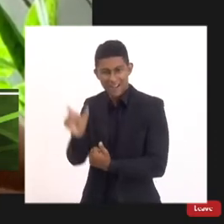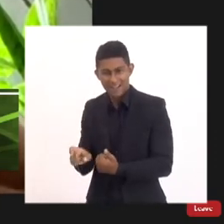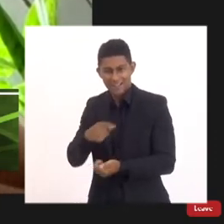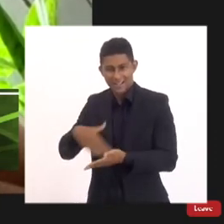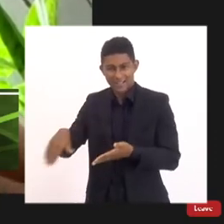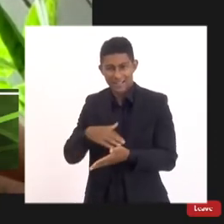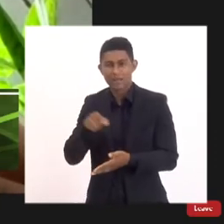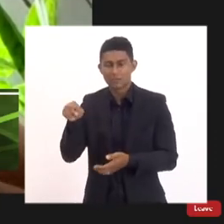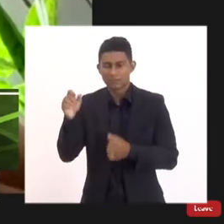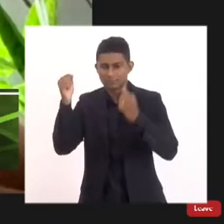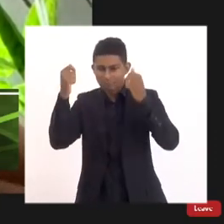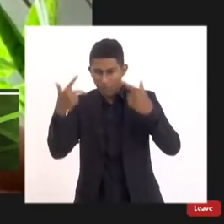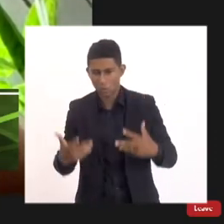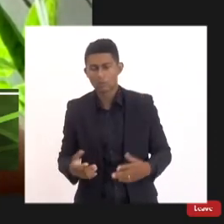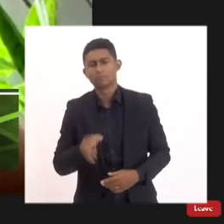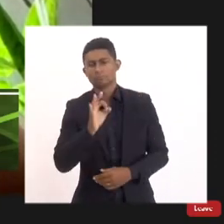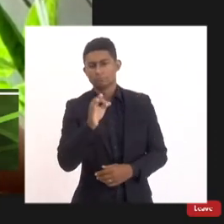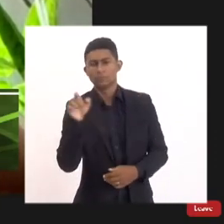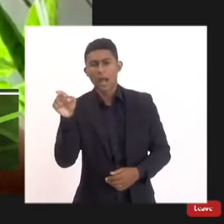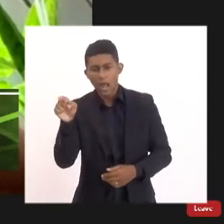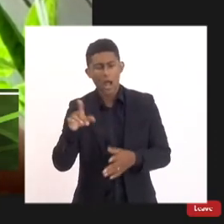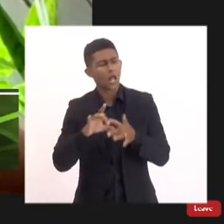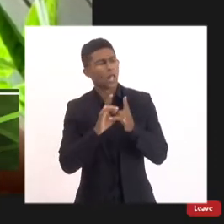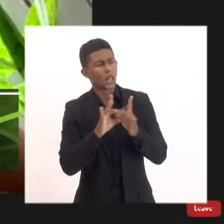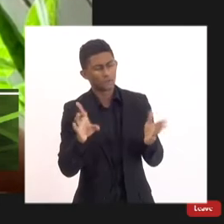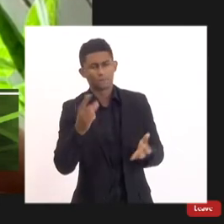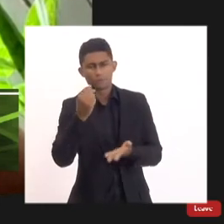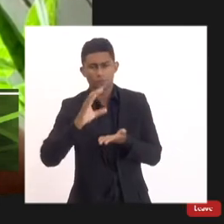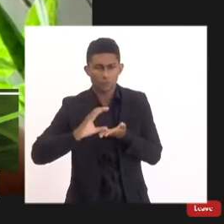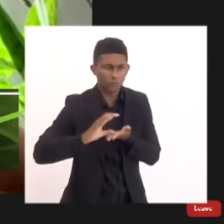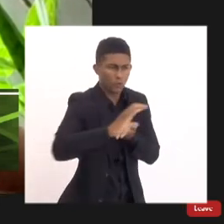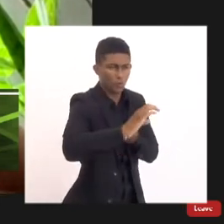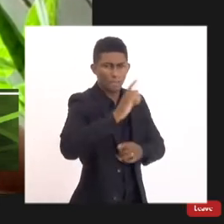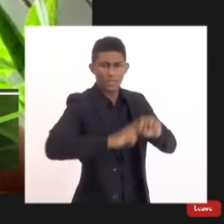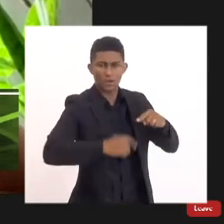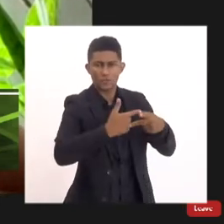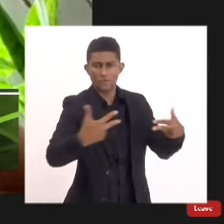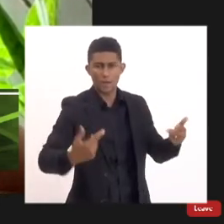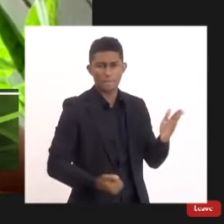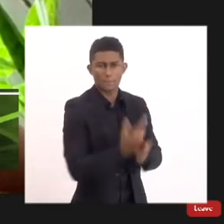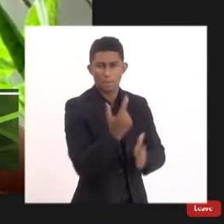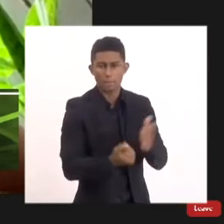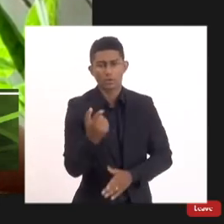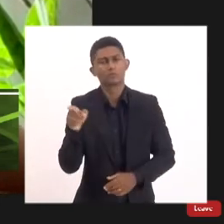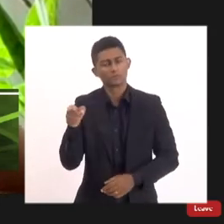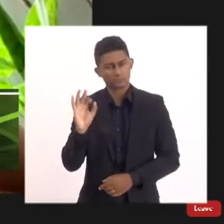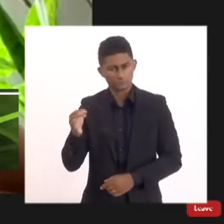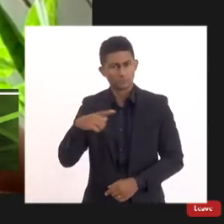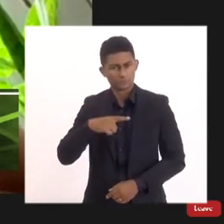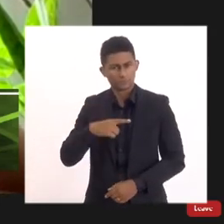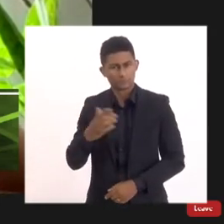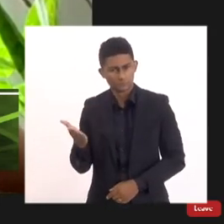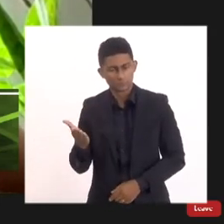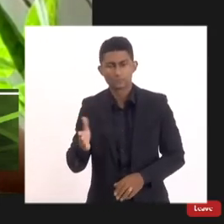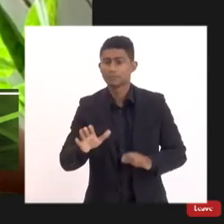liberou verba para a compra dos insumos. Só que veio